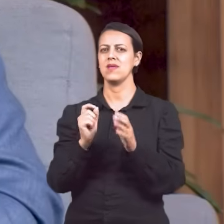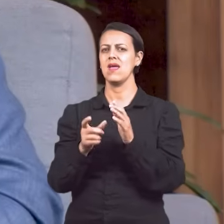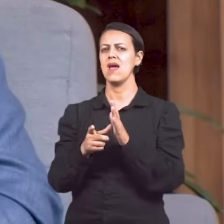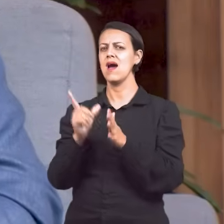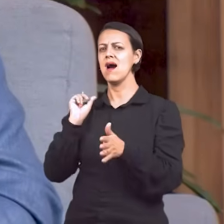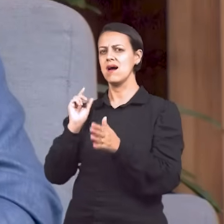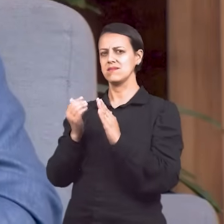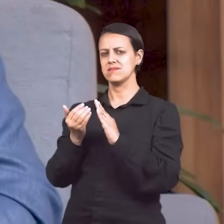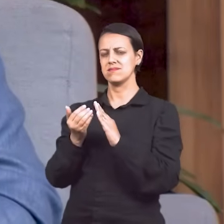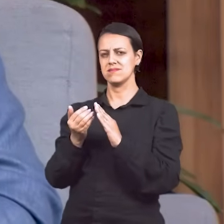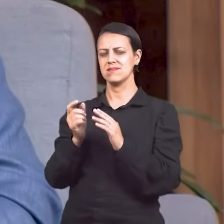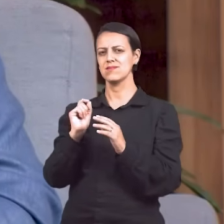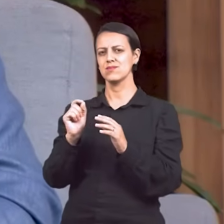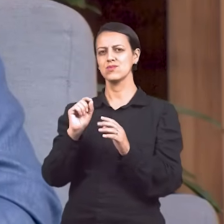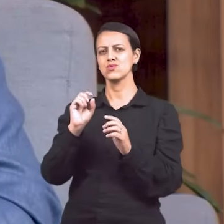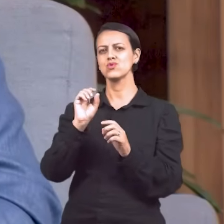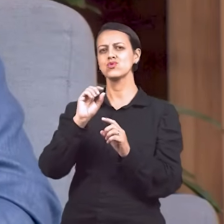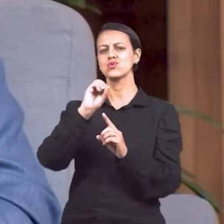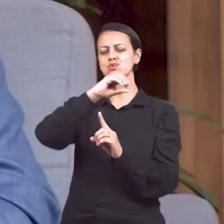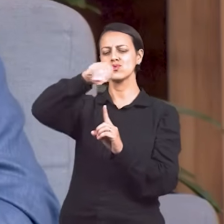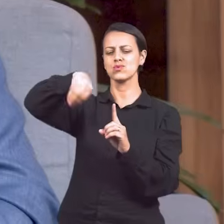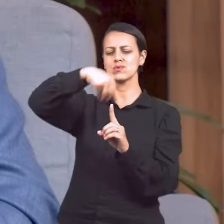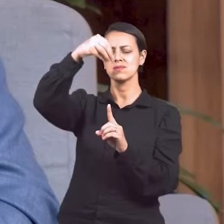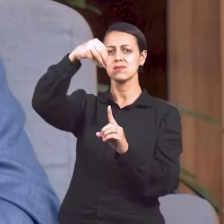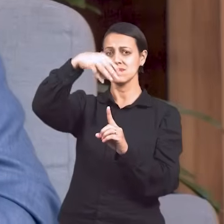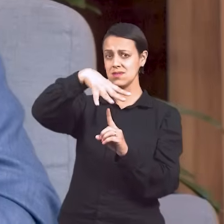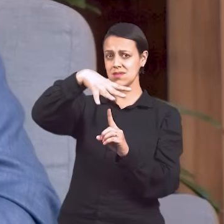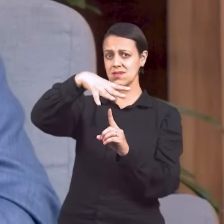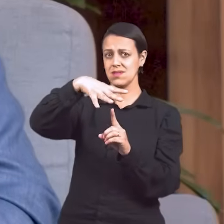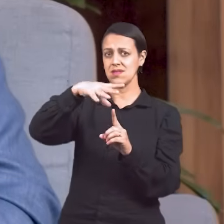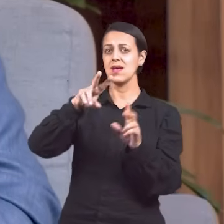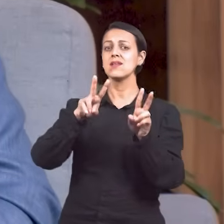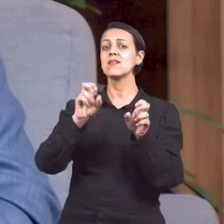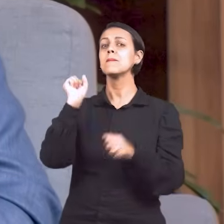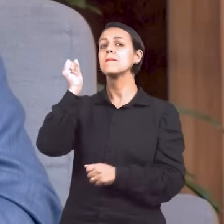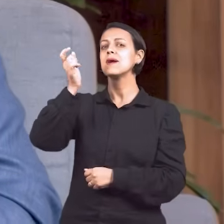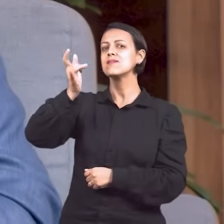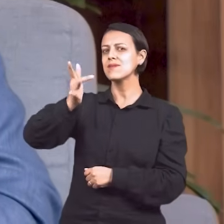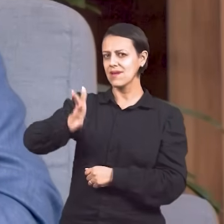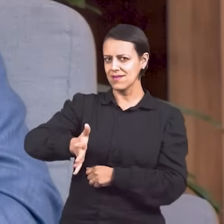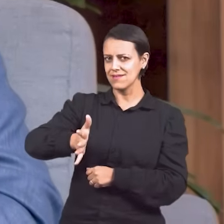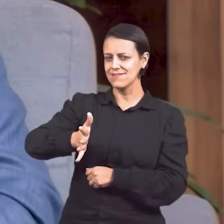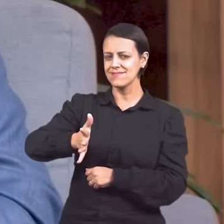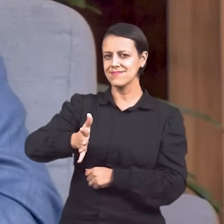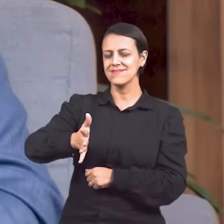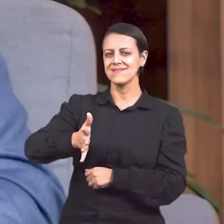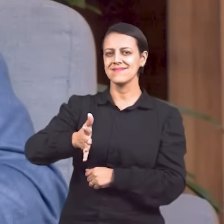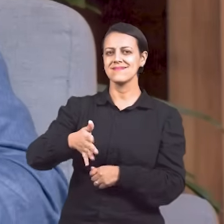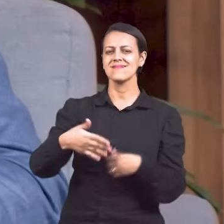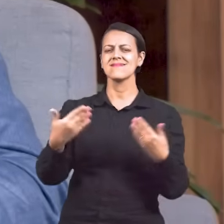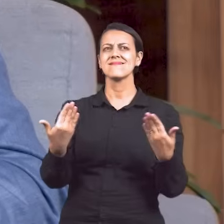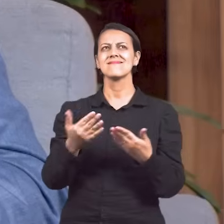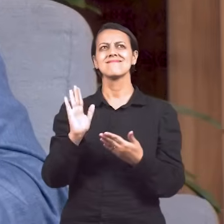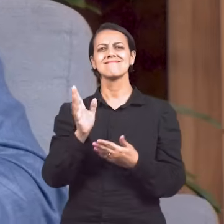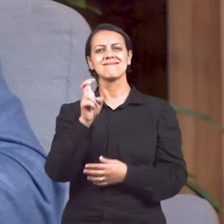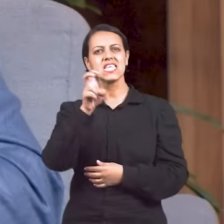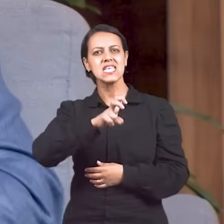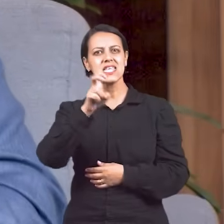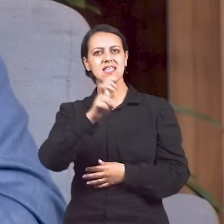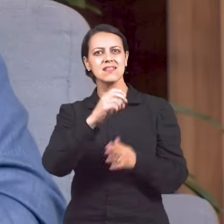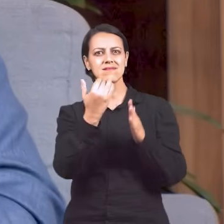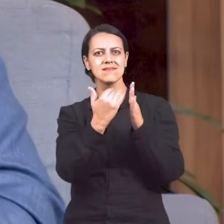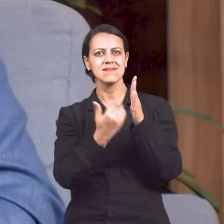do programa anterior, quando falamos sobre os recursos da graça, madrugada. Esse já tem sido o